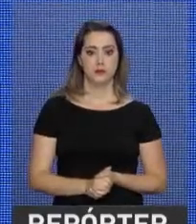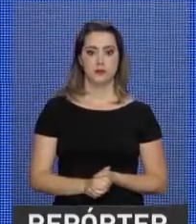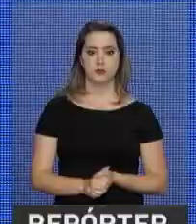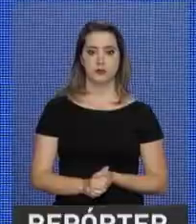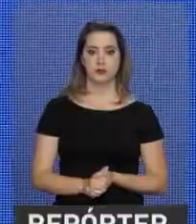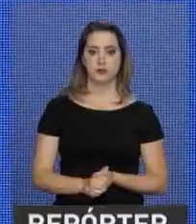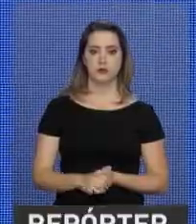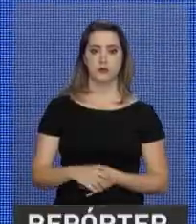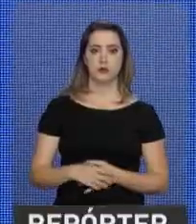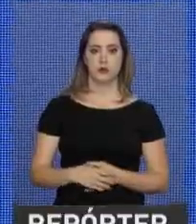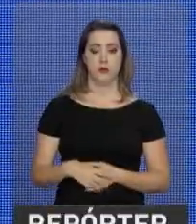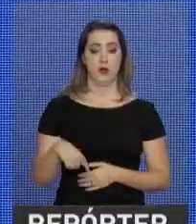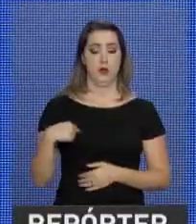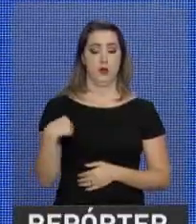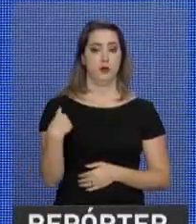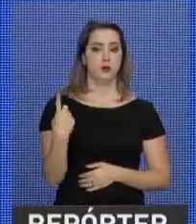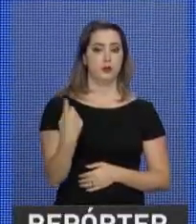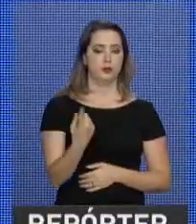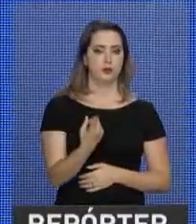Nós somos